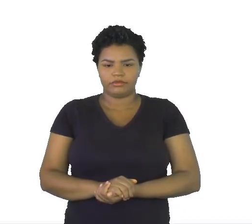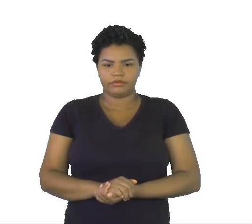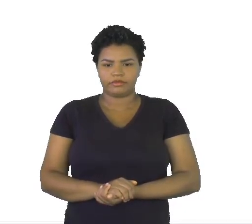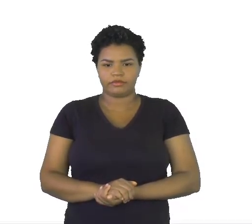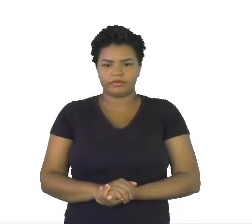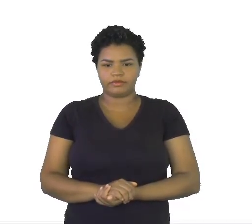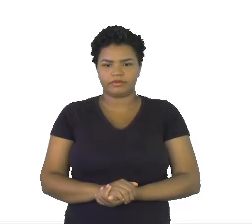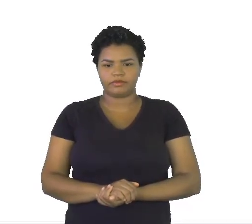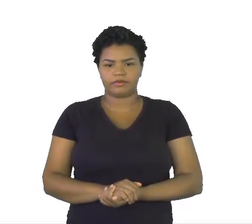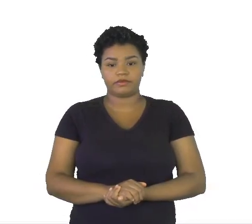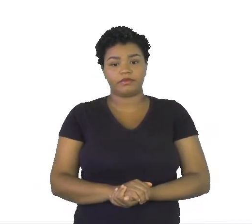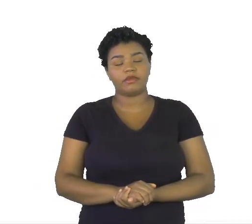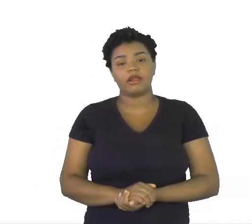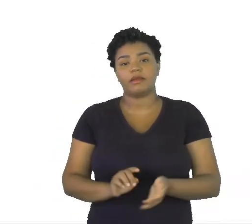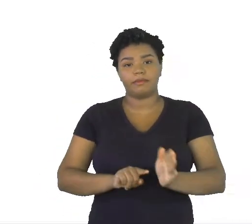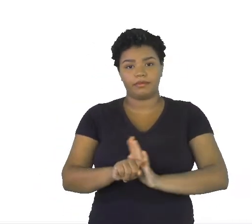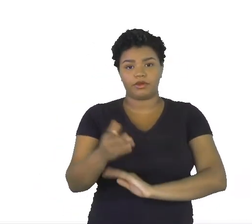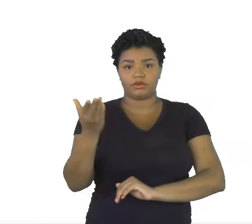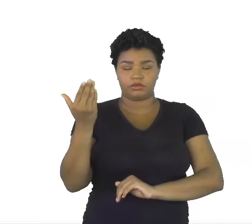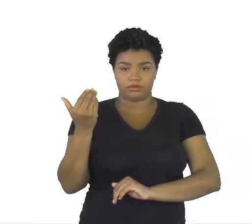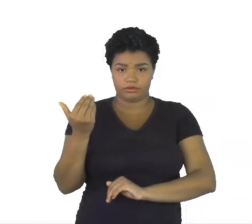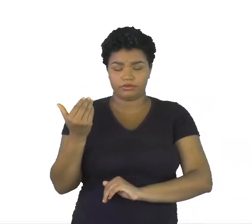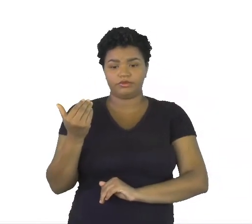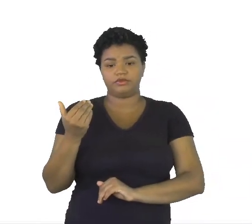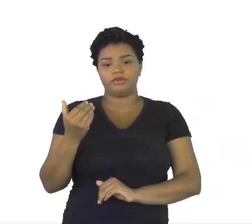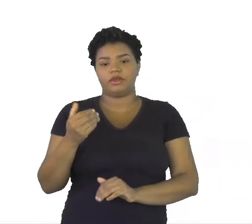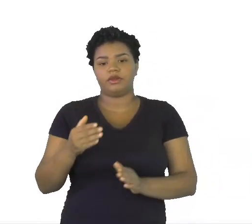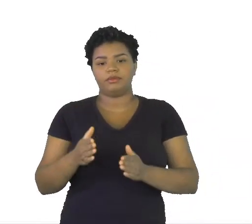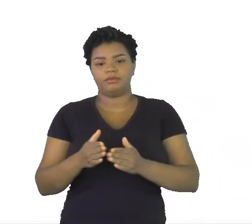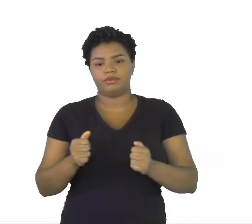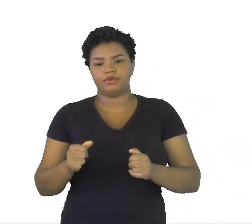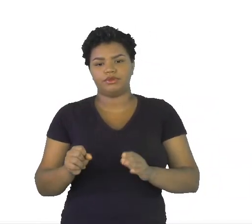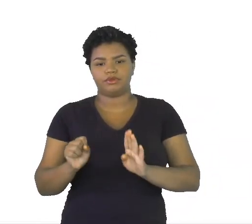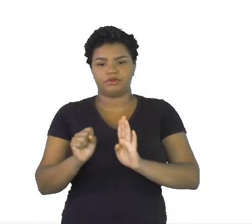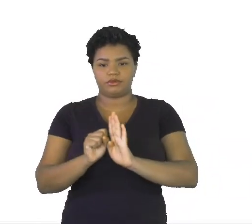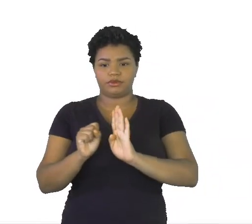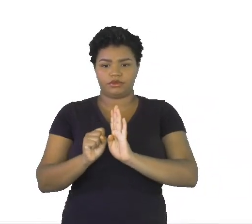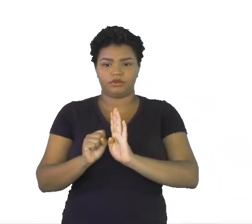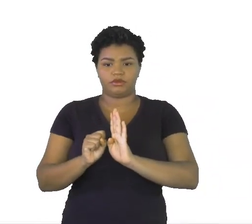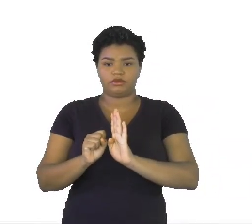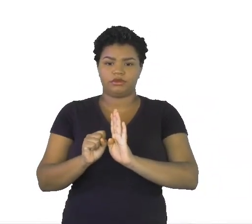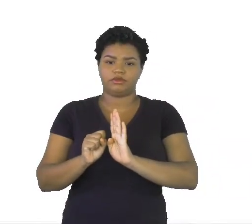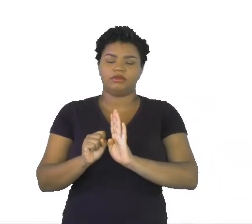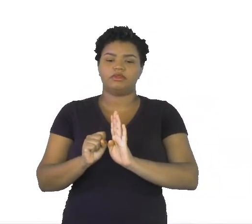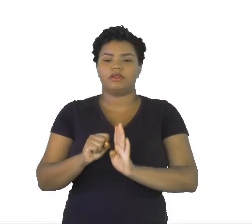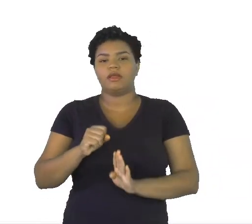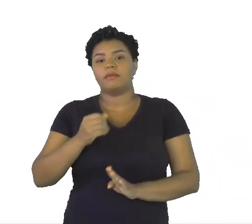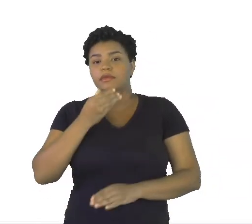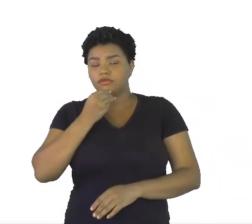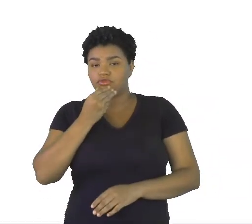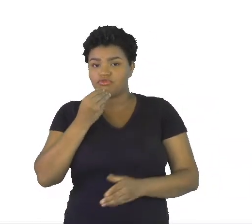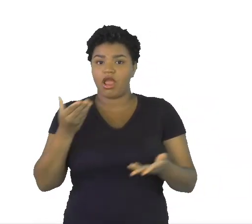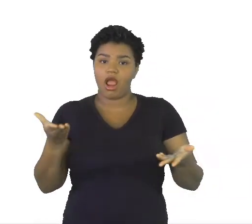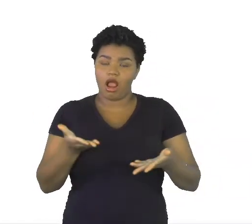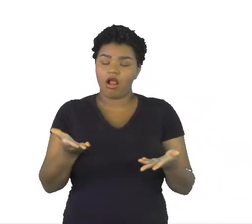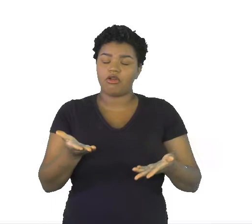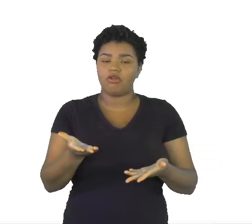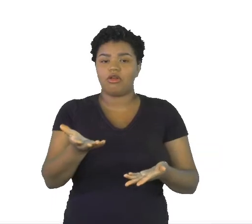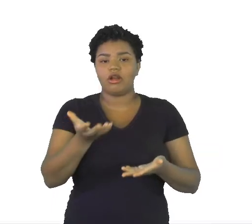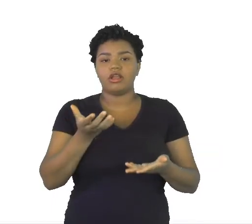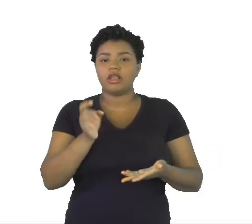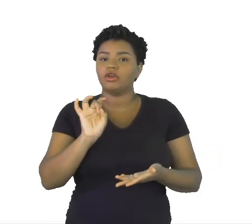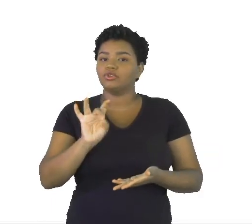Na questão anterior eu pedi o substantivo, as palavras, ou seja, os substantivos masculinos. Agora eu quero apenas